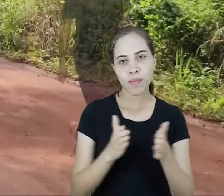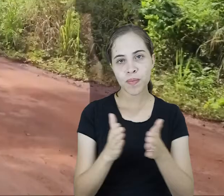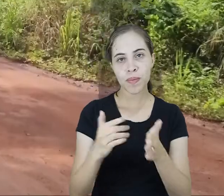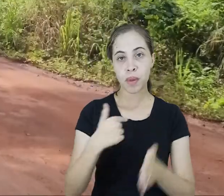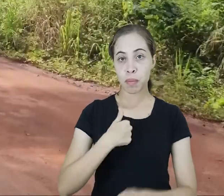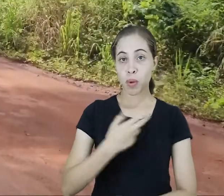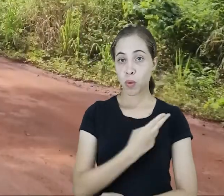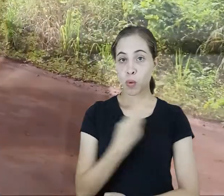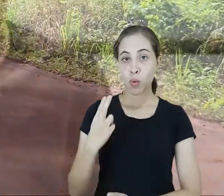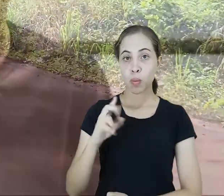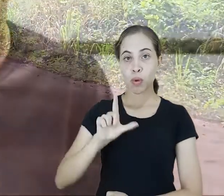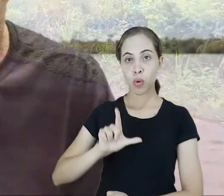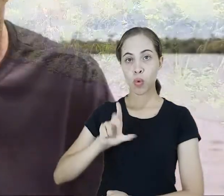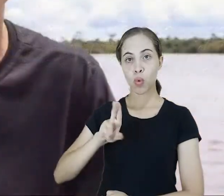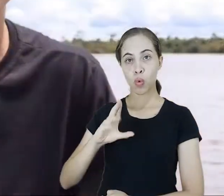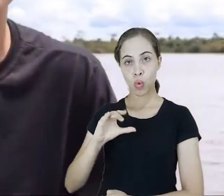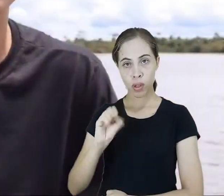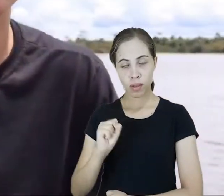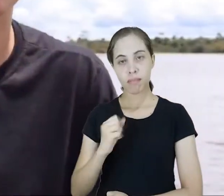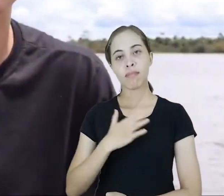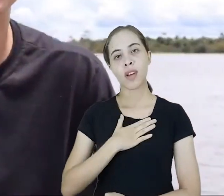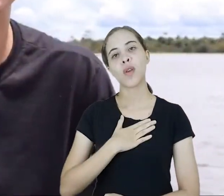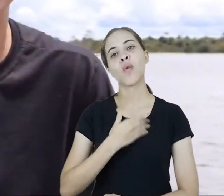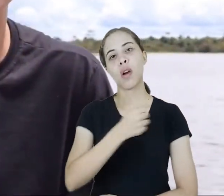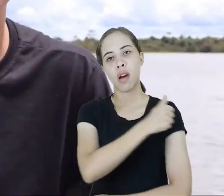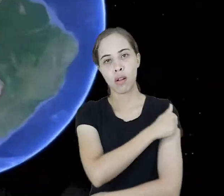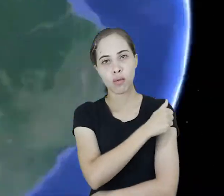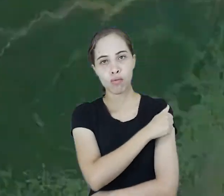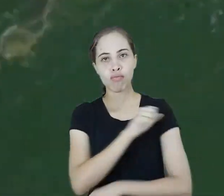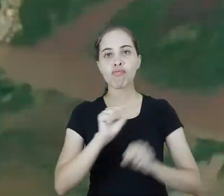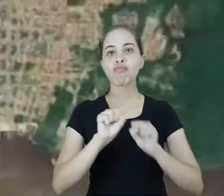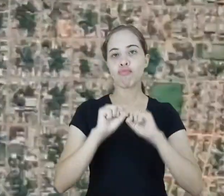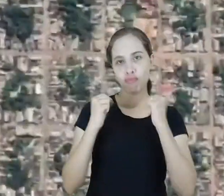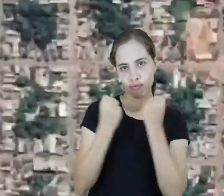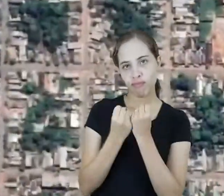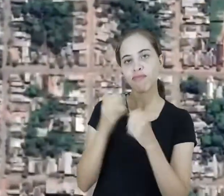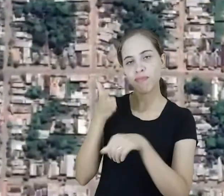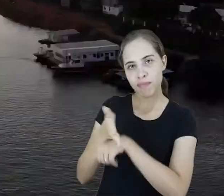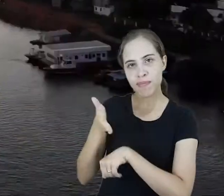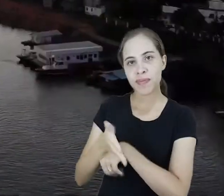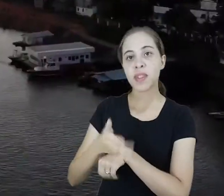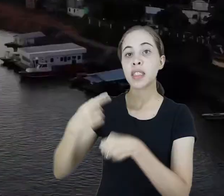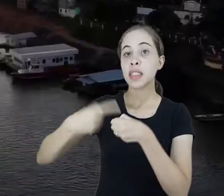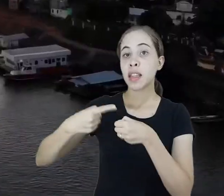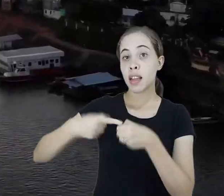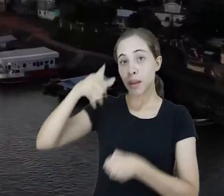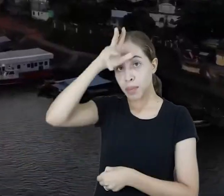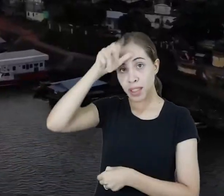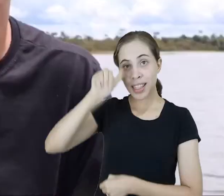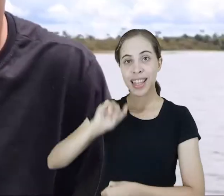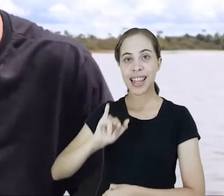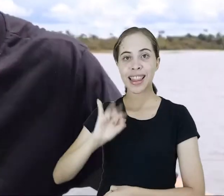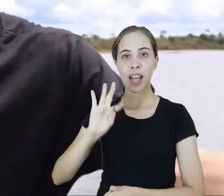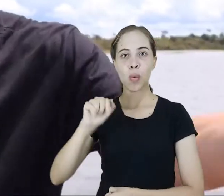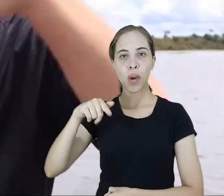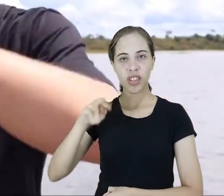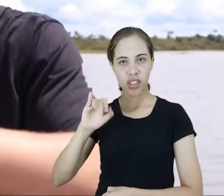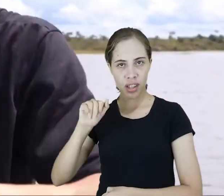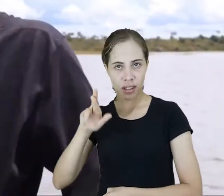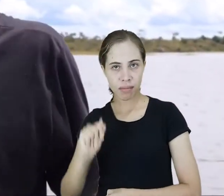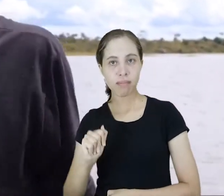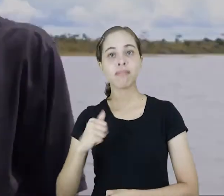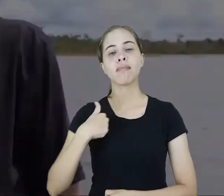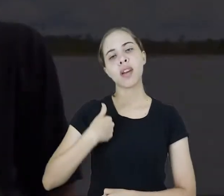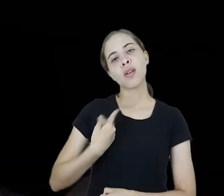é Lucas Pena, sou aluno do seminário, moro na cidade de Itacoatiara, Amazonas, Brasil, e vamos conhecer um pouco da